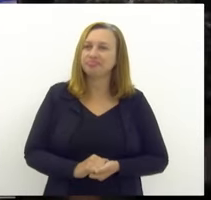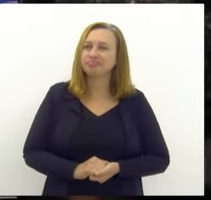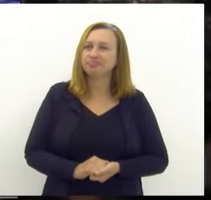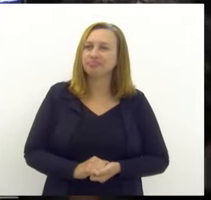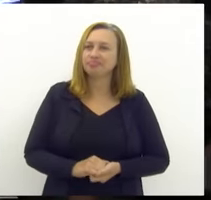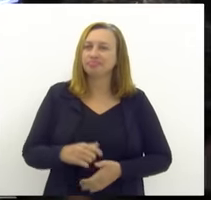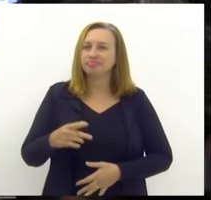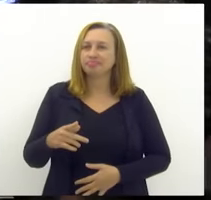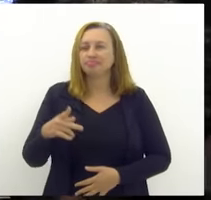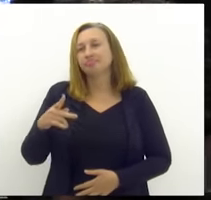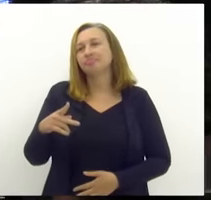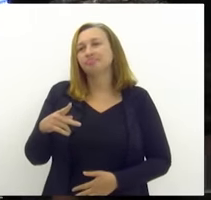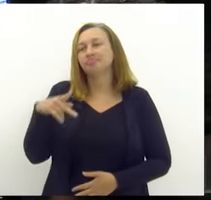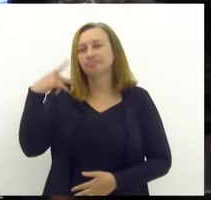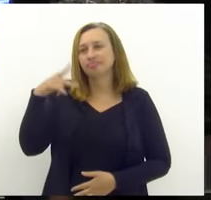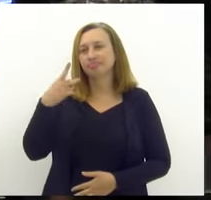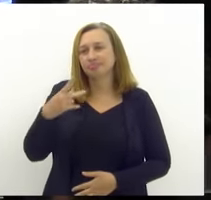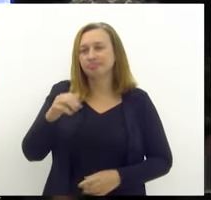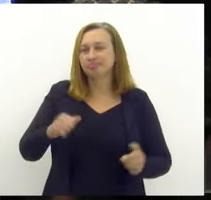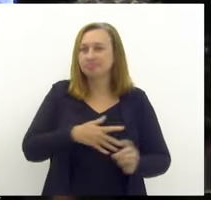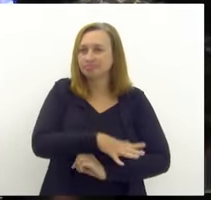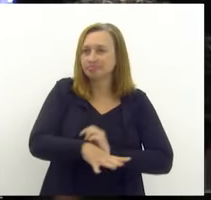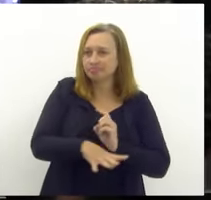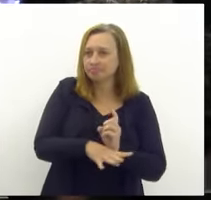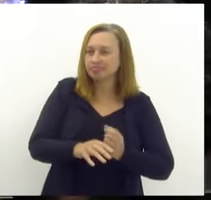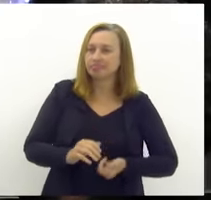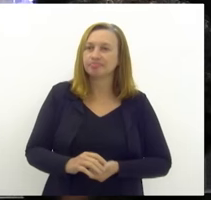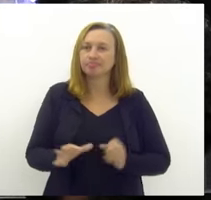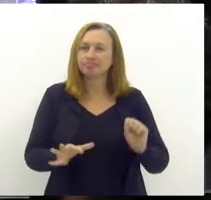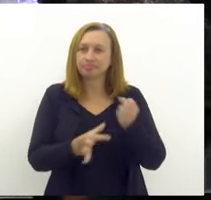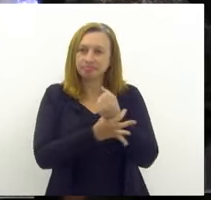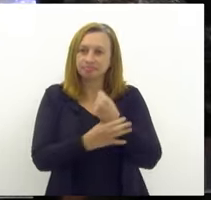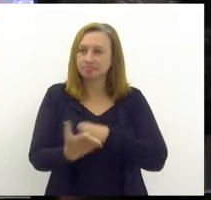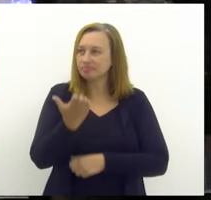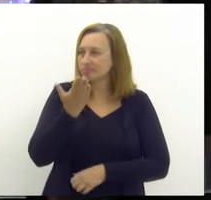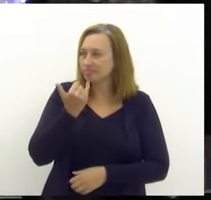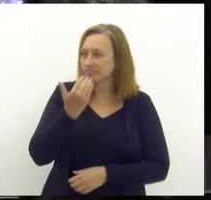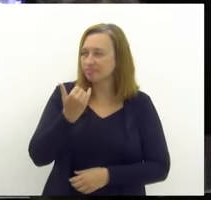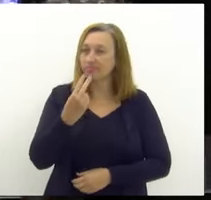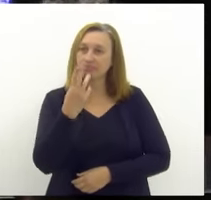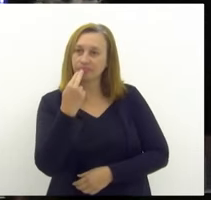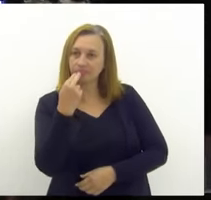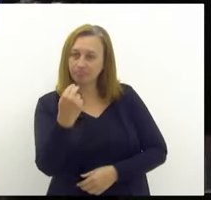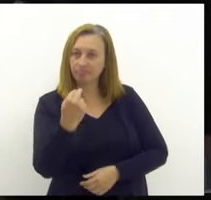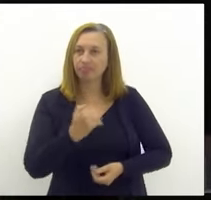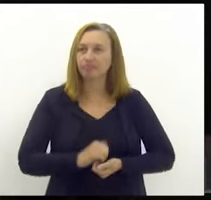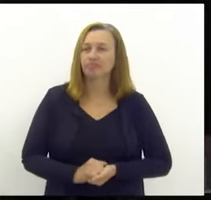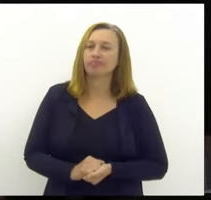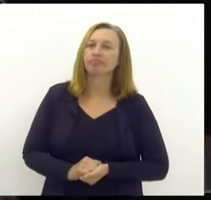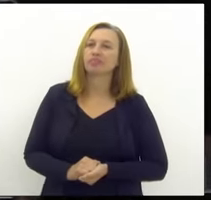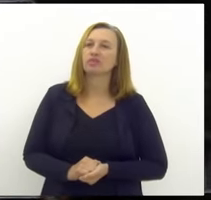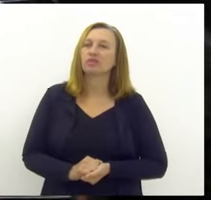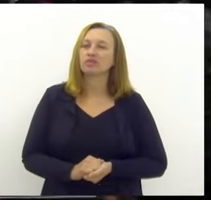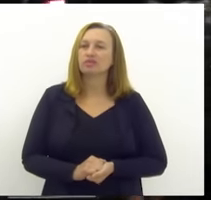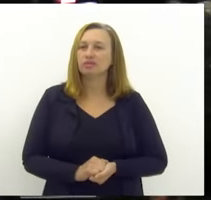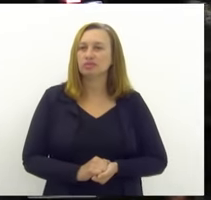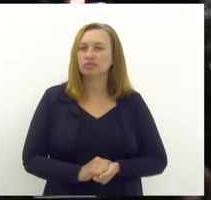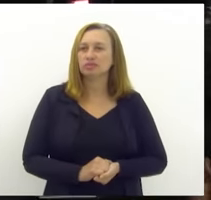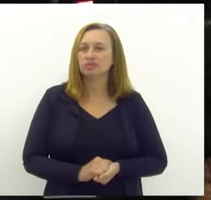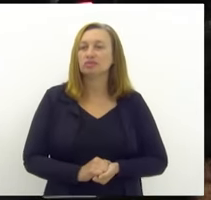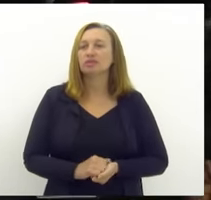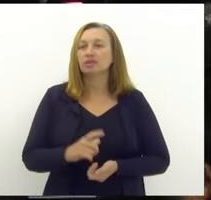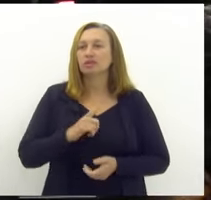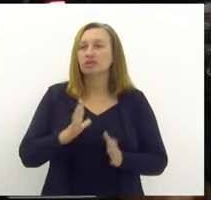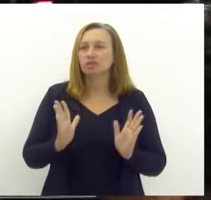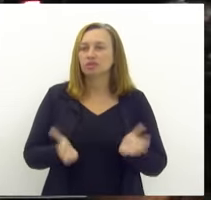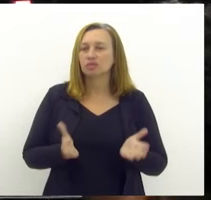política sóo assistencial com a política por exemplo da segurança alimentar e nutricional o que nós deveríamos ter hoje